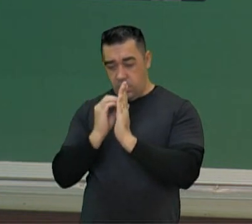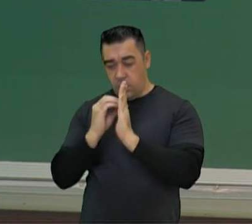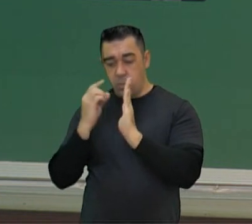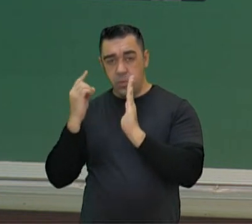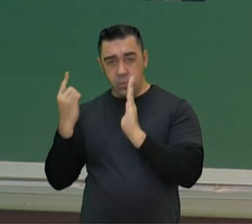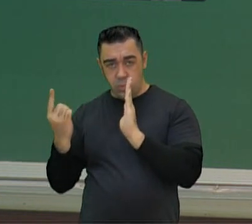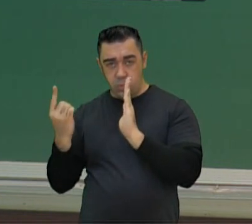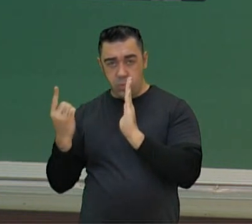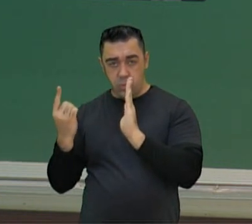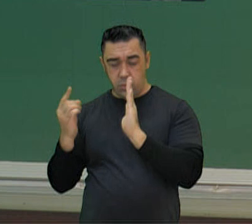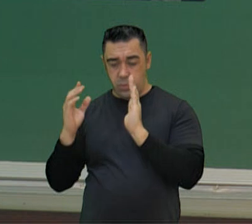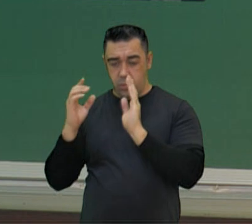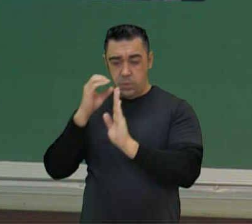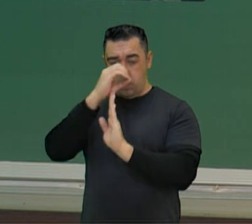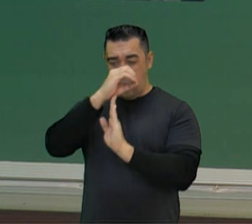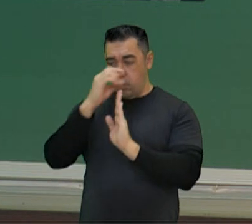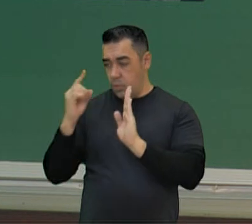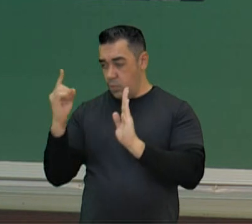o 1.